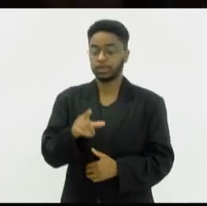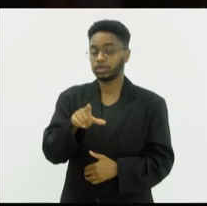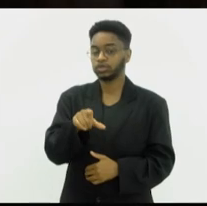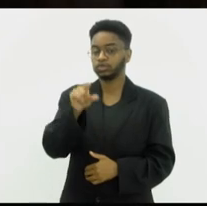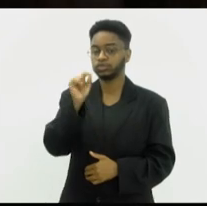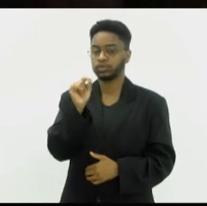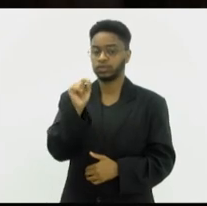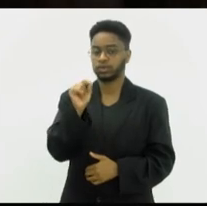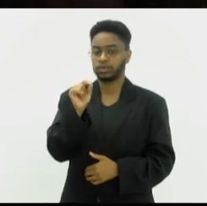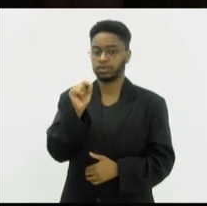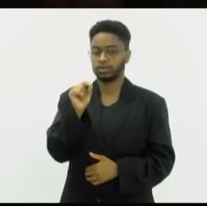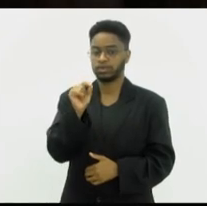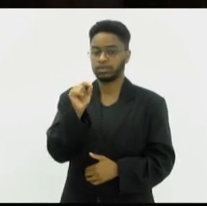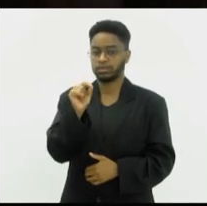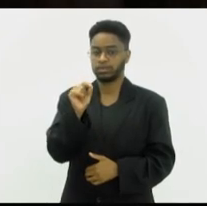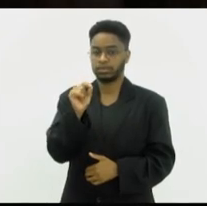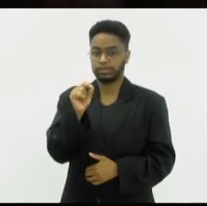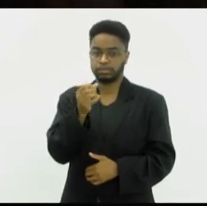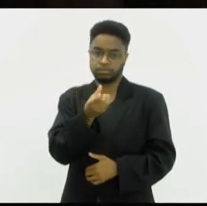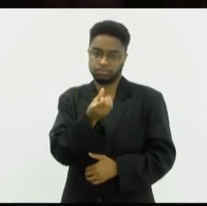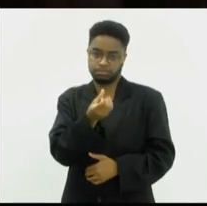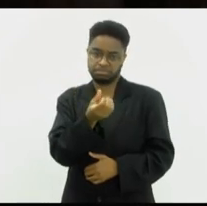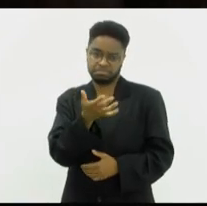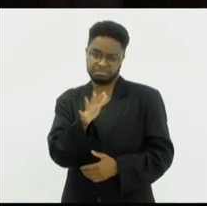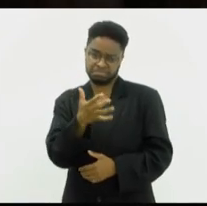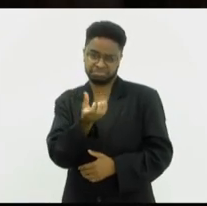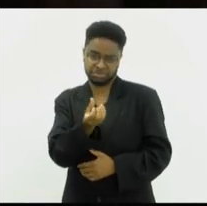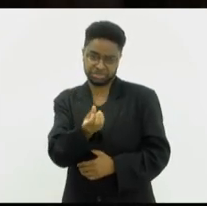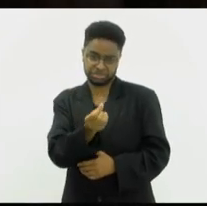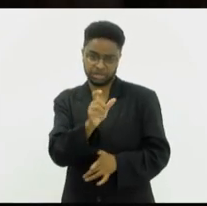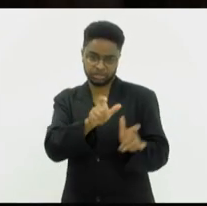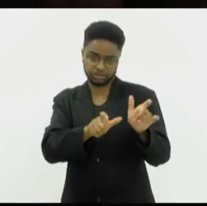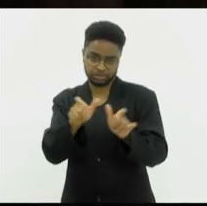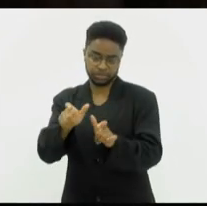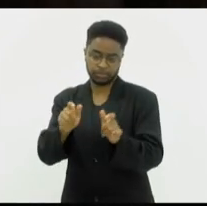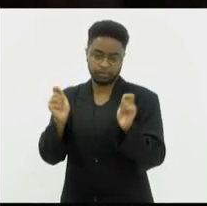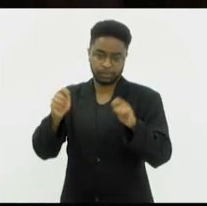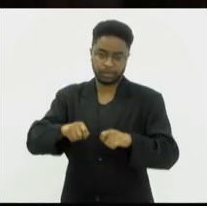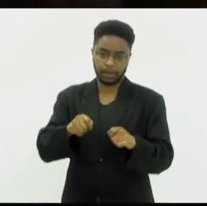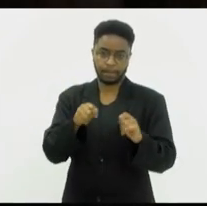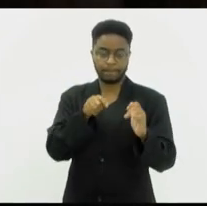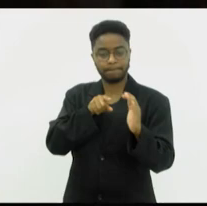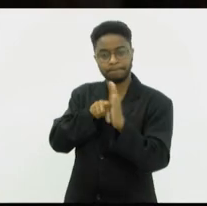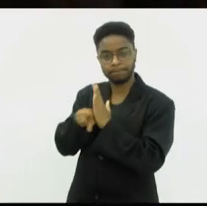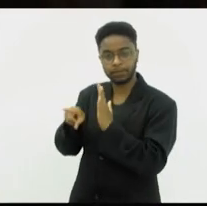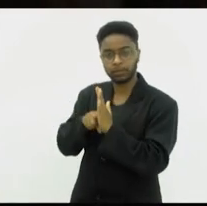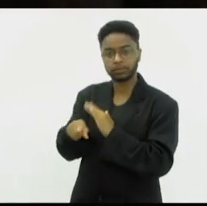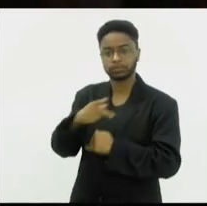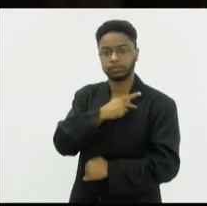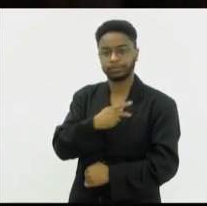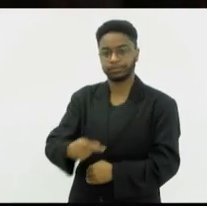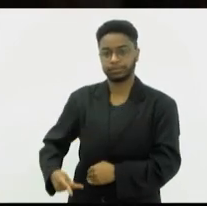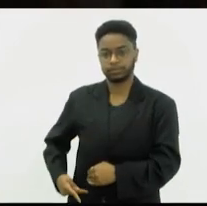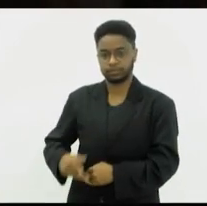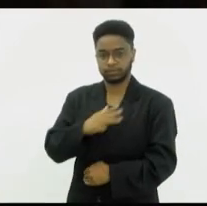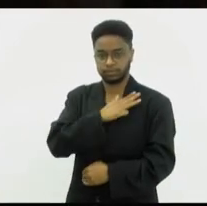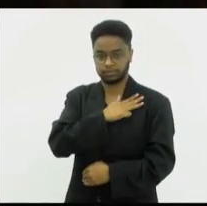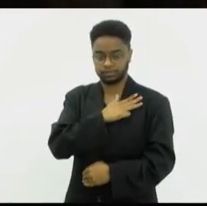dúzia de veículos que poderiam fazer perguntas ao presidente